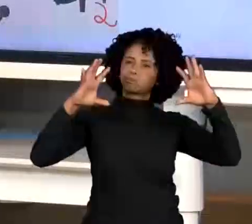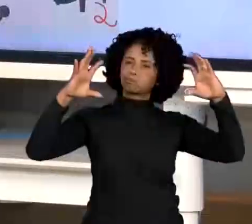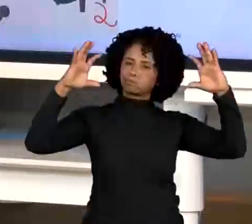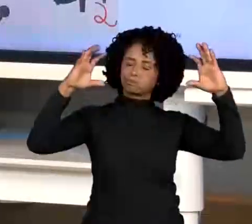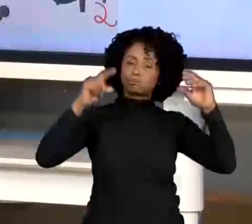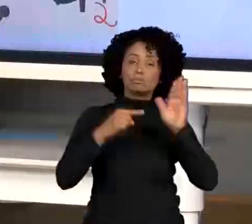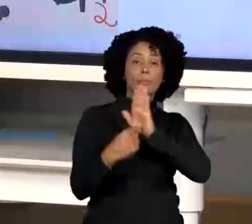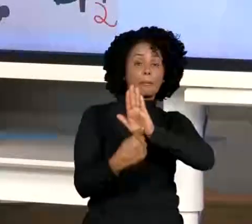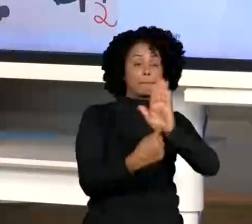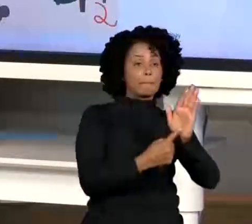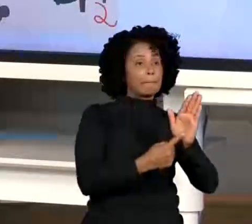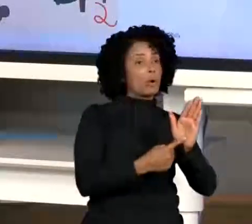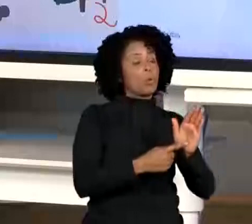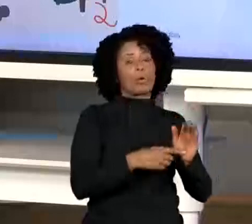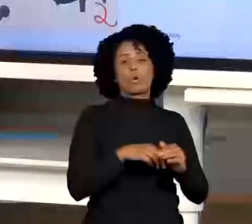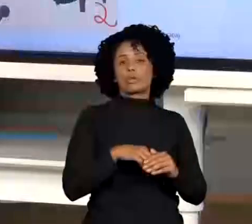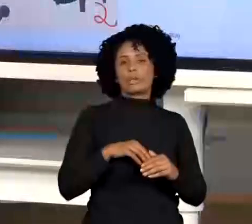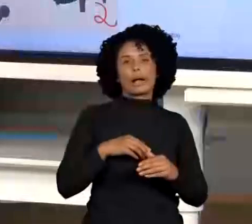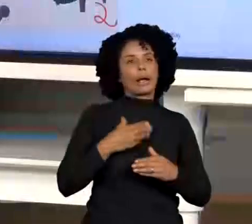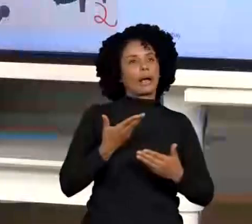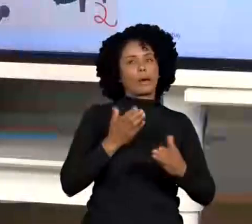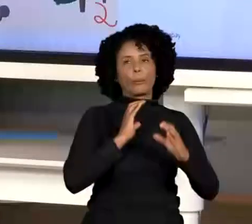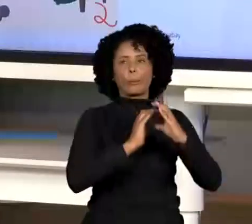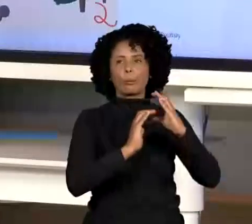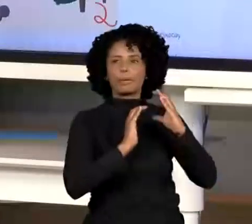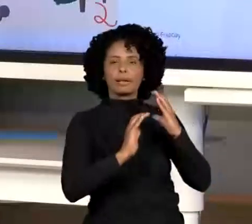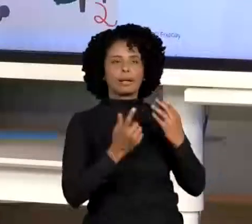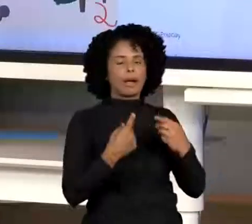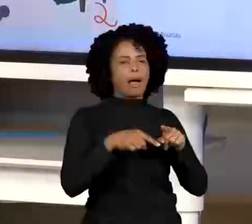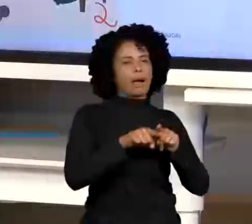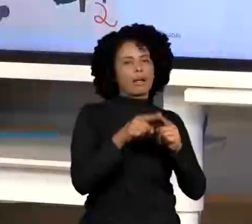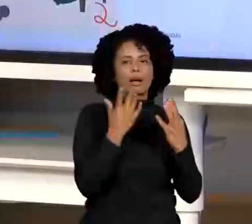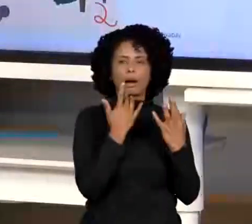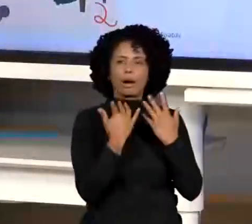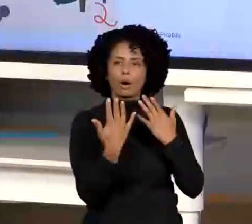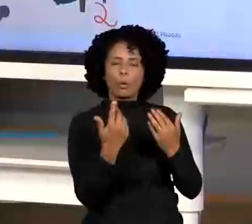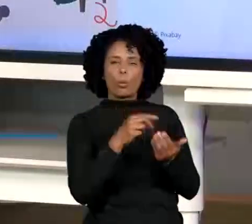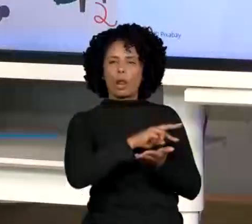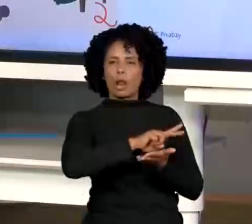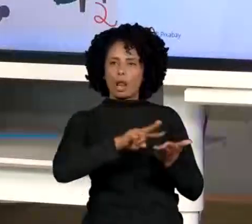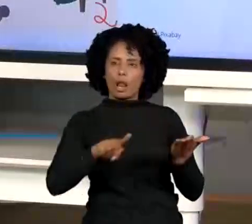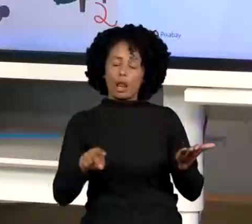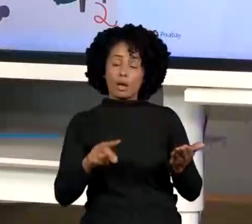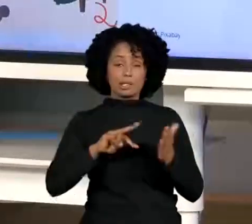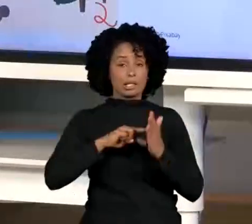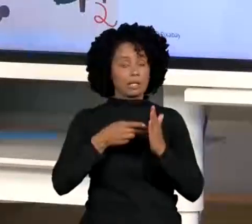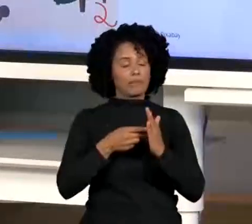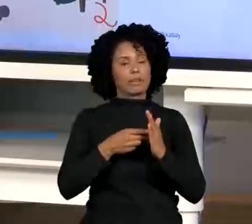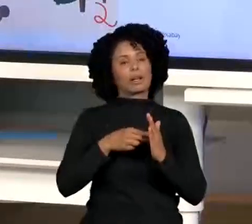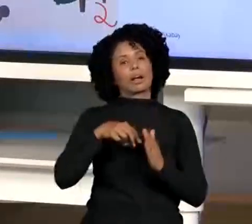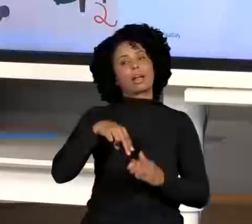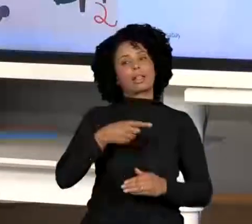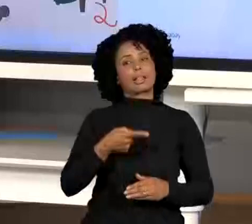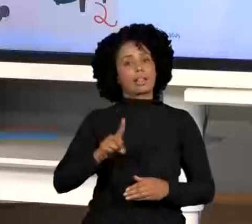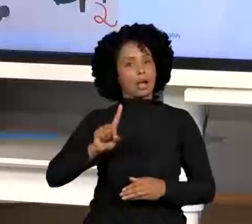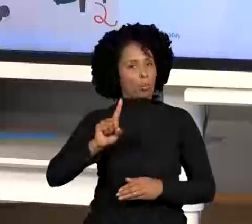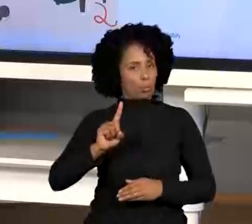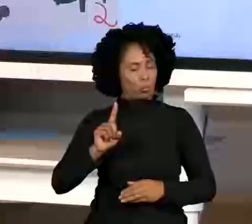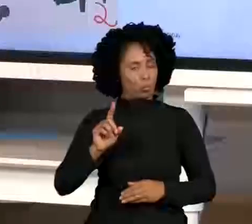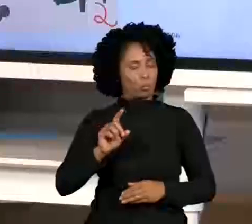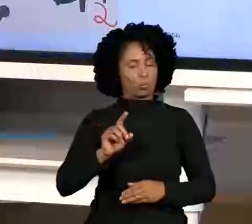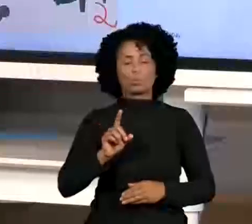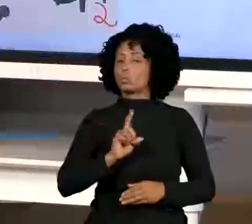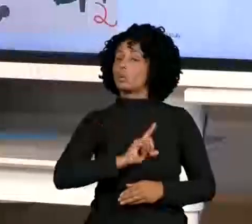fala ou a ação, as cores. Então, estes são os elementos não verbais. E esse